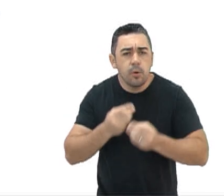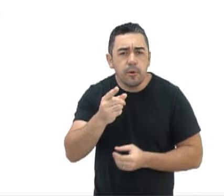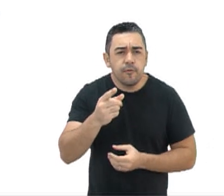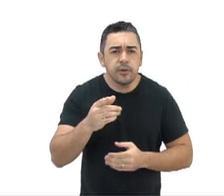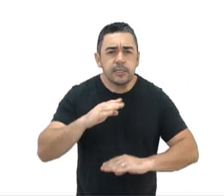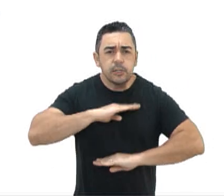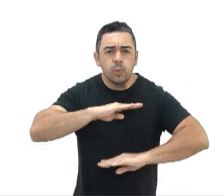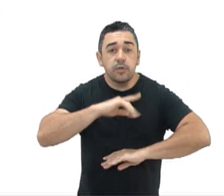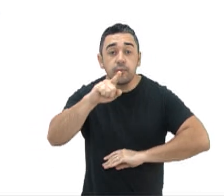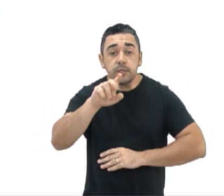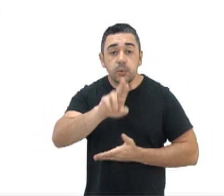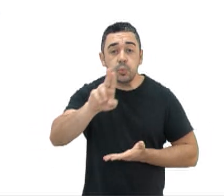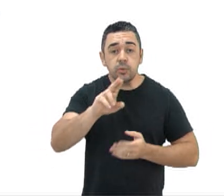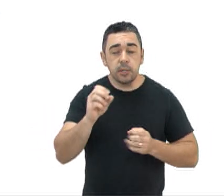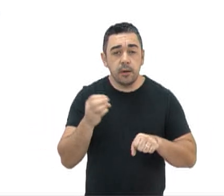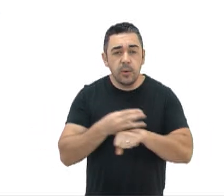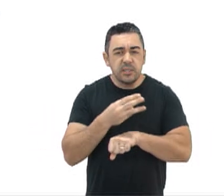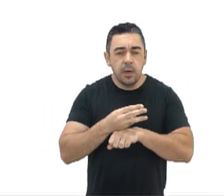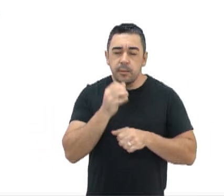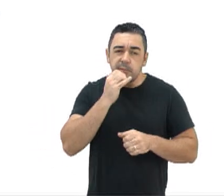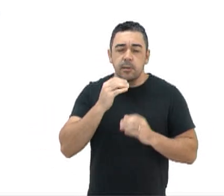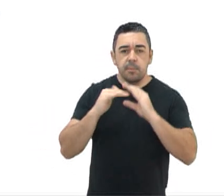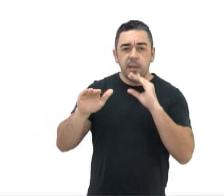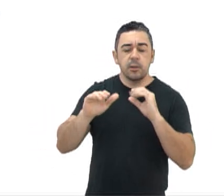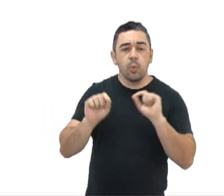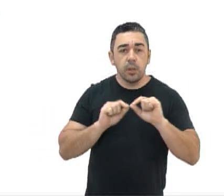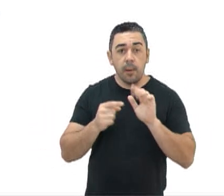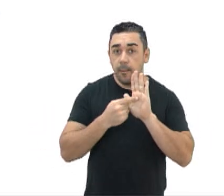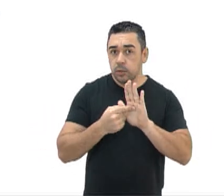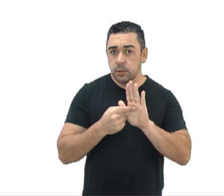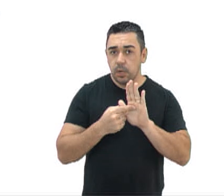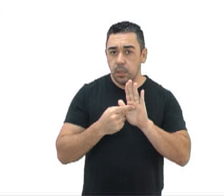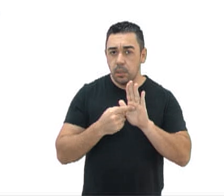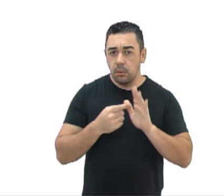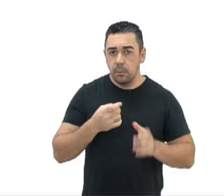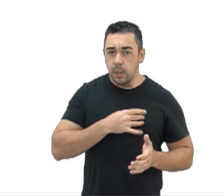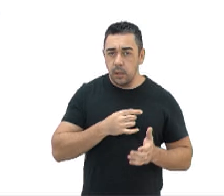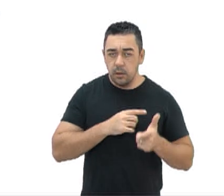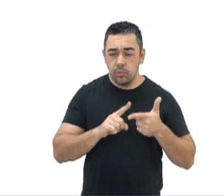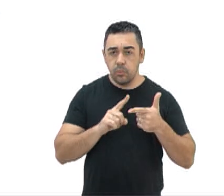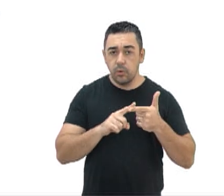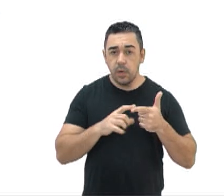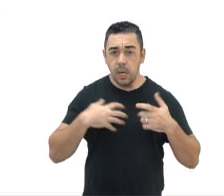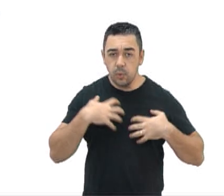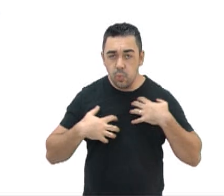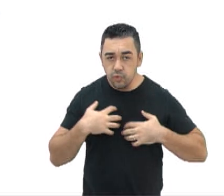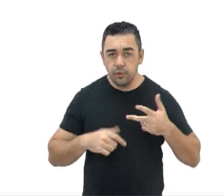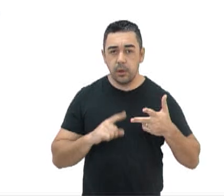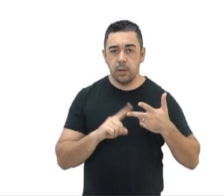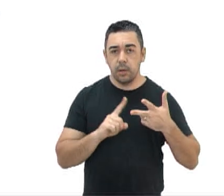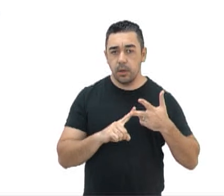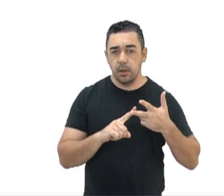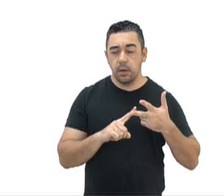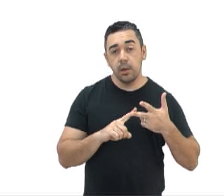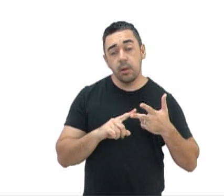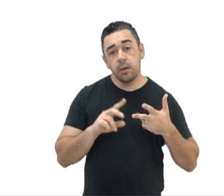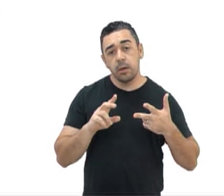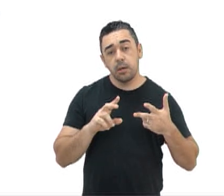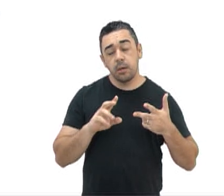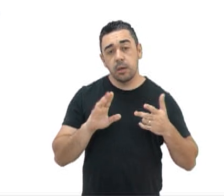situações ele é utilizado? Para demonstrar horror, para demonstrar angústia, para